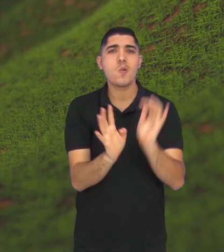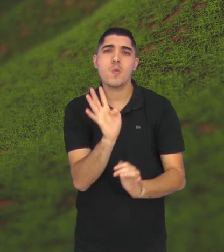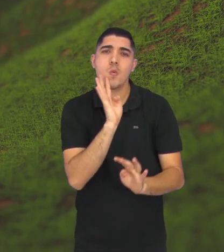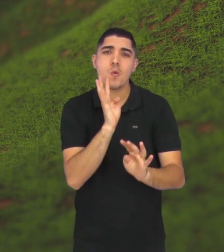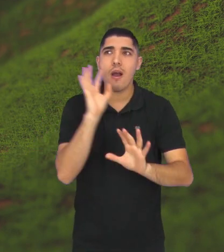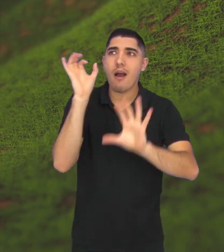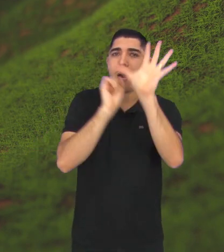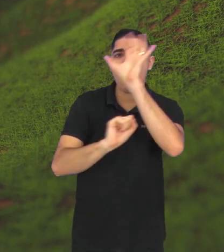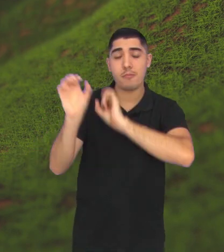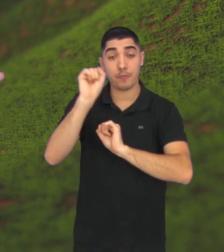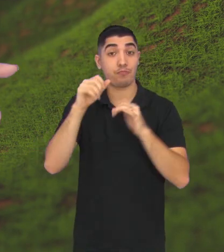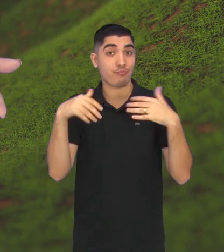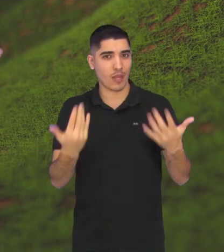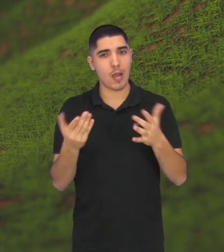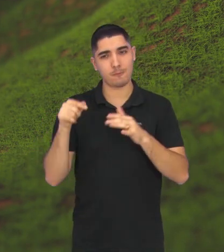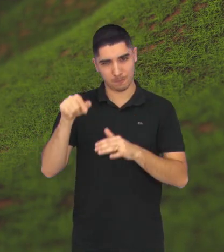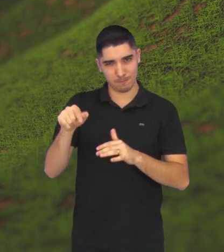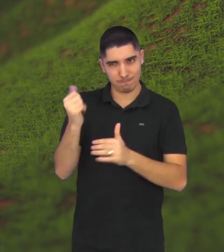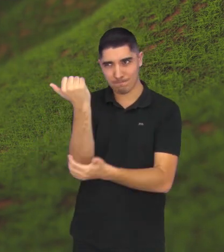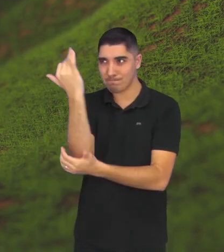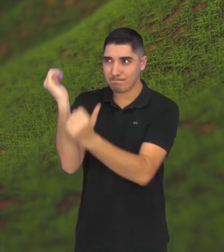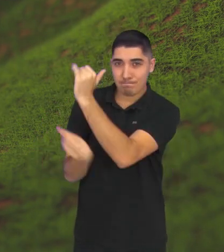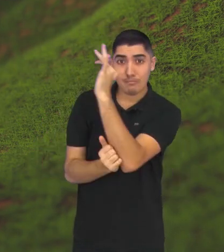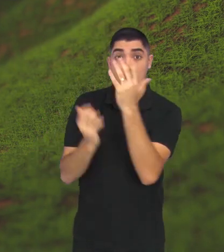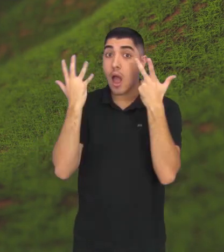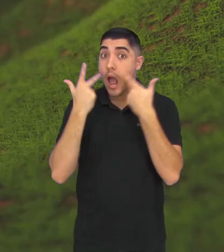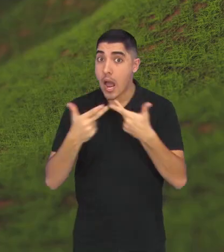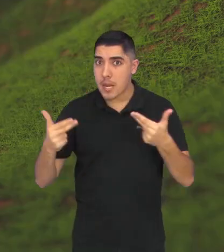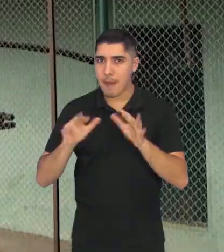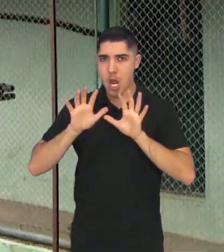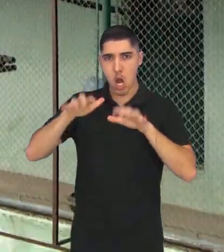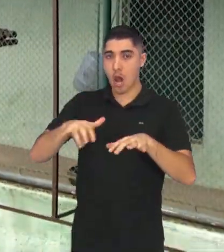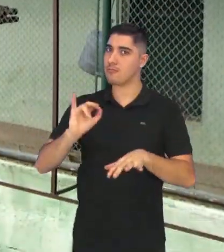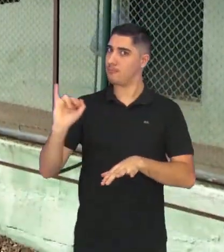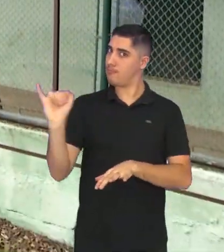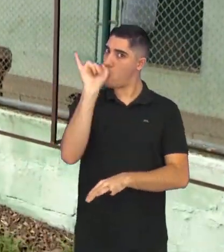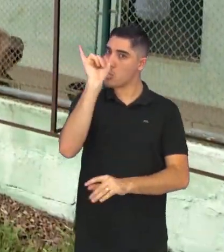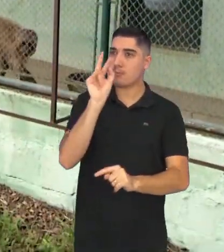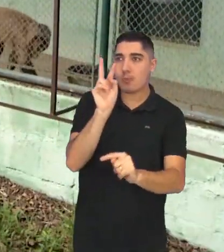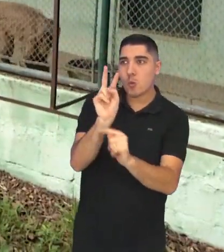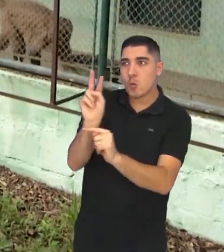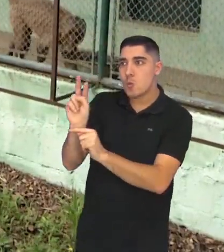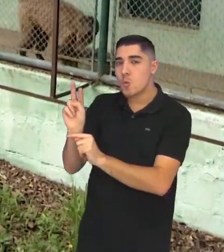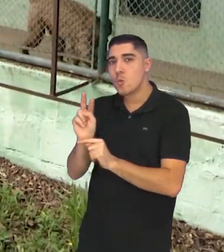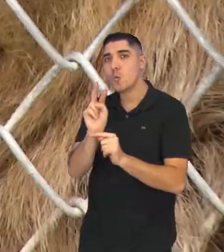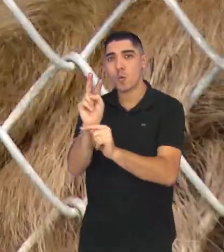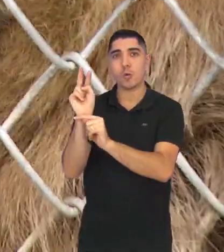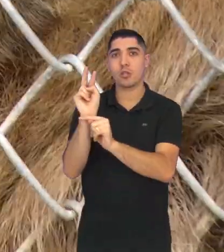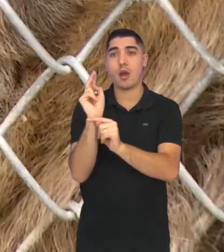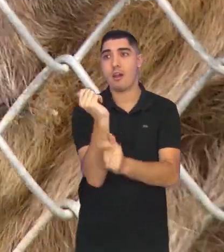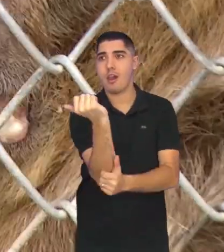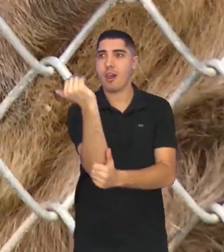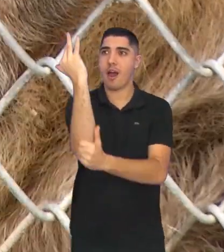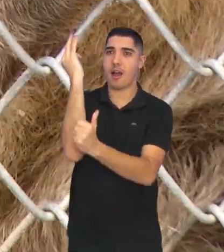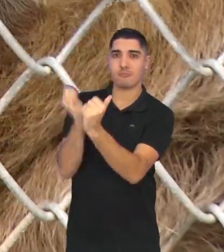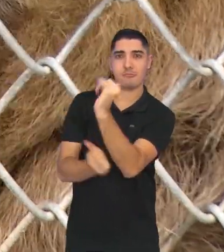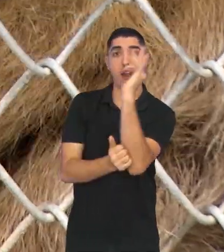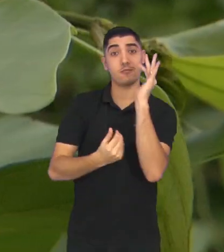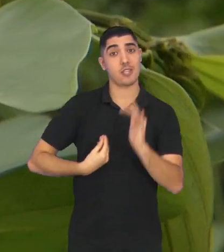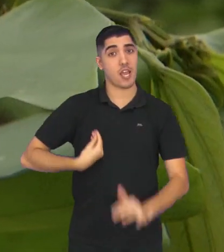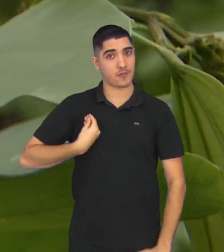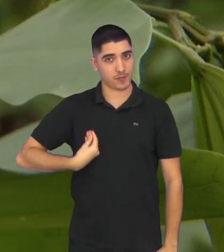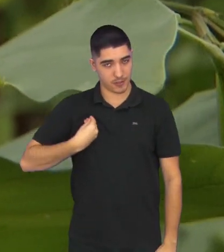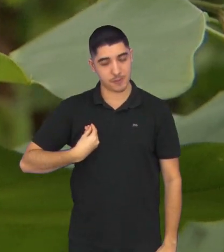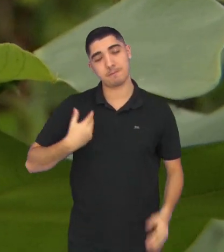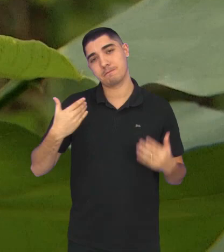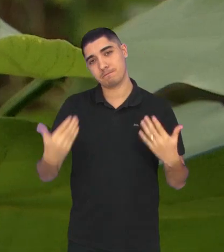falar em natureza, os animais silvestres são fundamentais para a preservação e manutenção da biodiversidade.